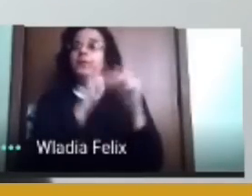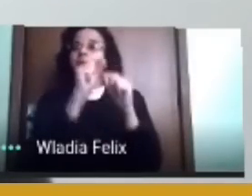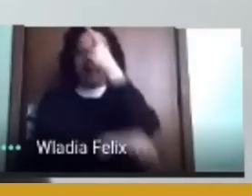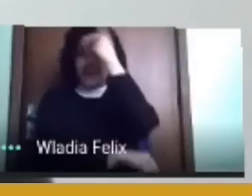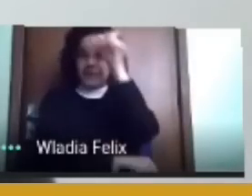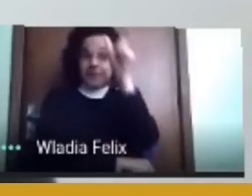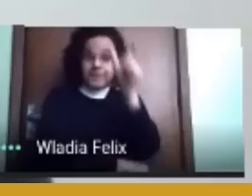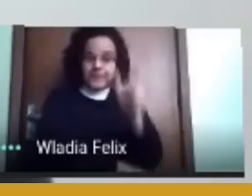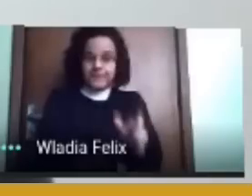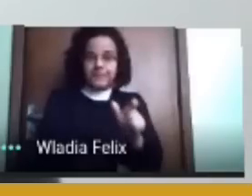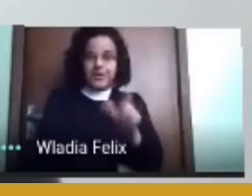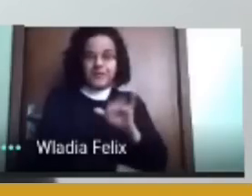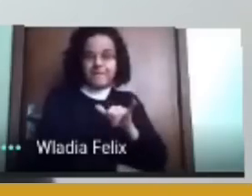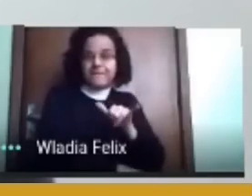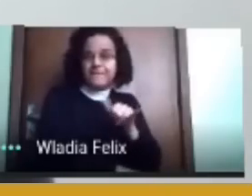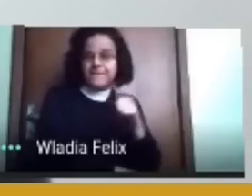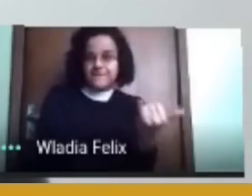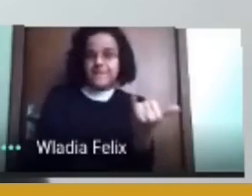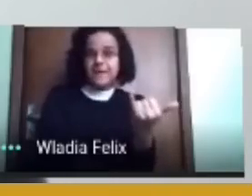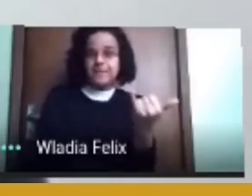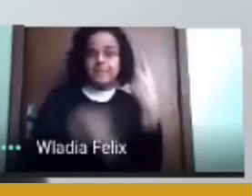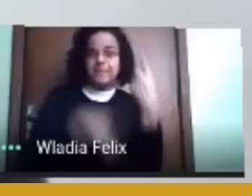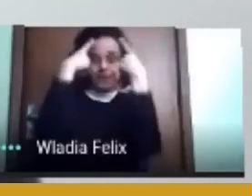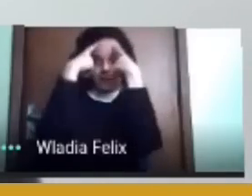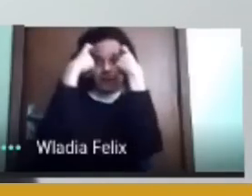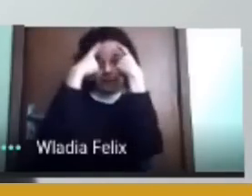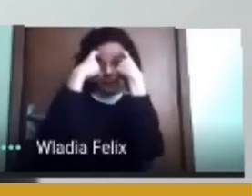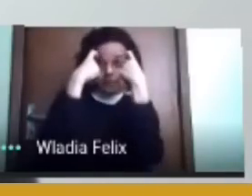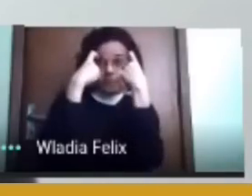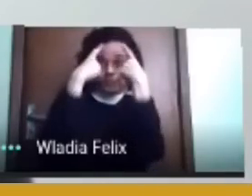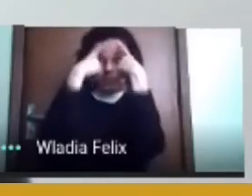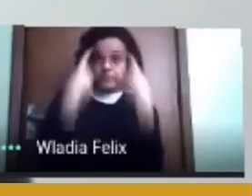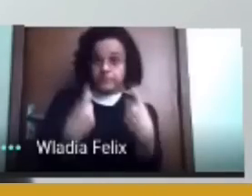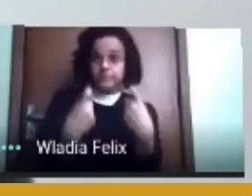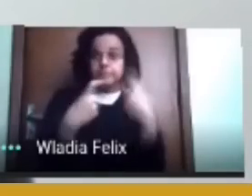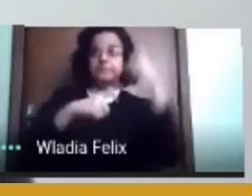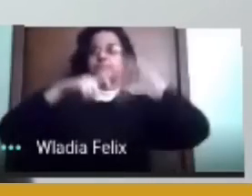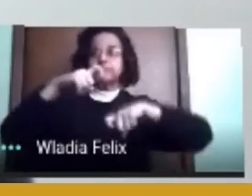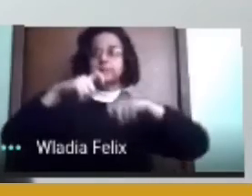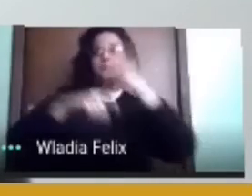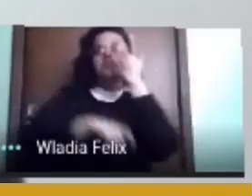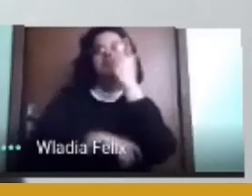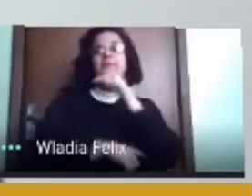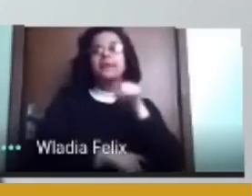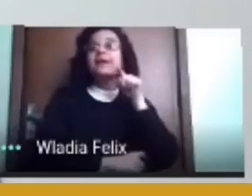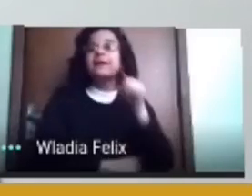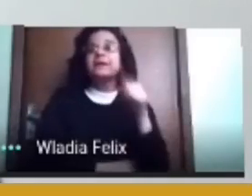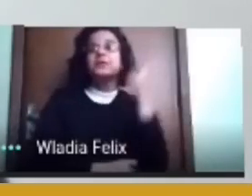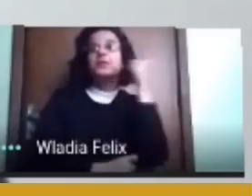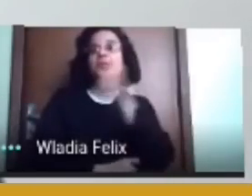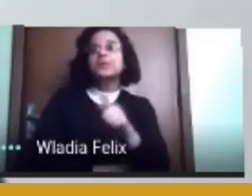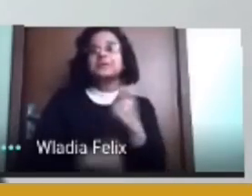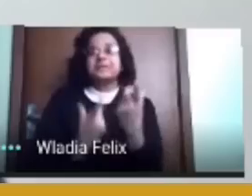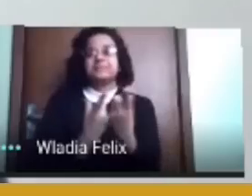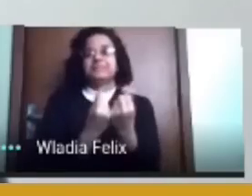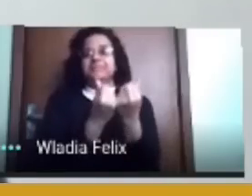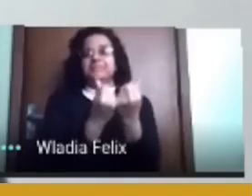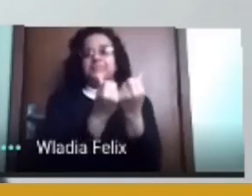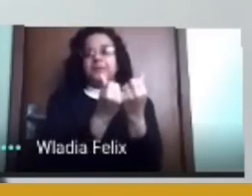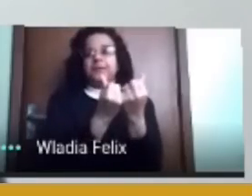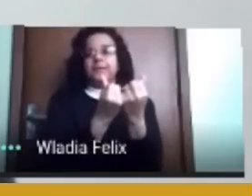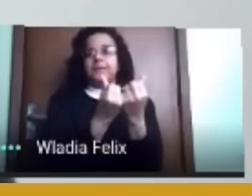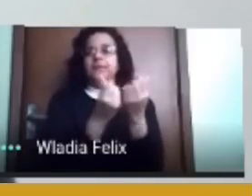violência sexual de uma criança ou adolescente para obter um lucro. Quando nós pensamos nesse aspecto